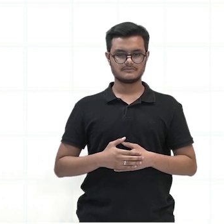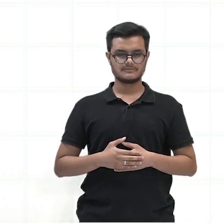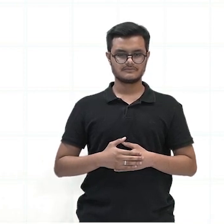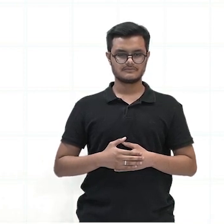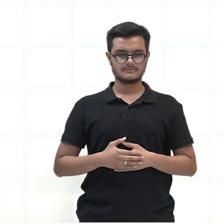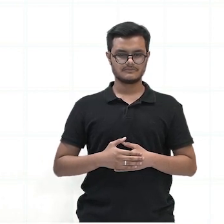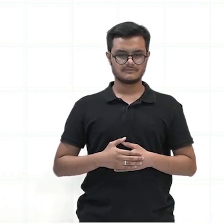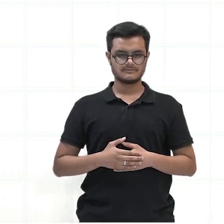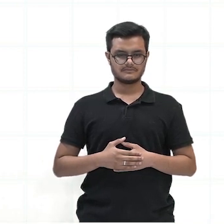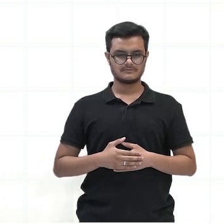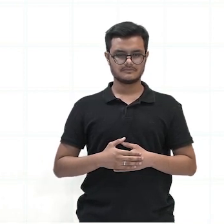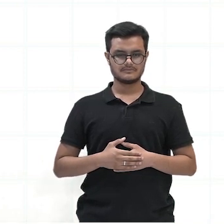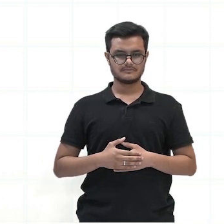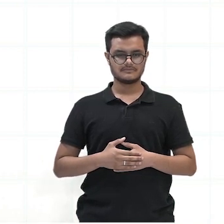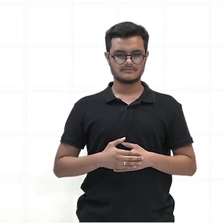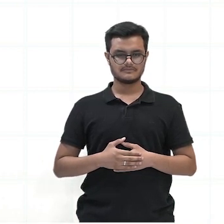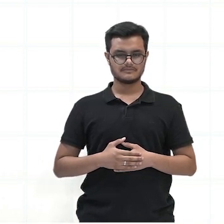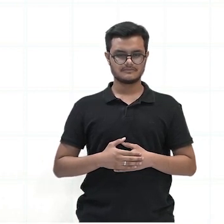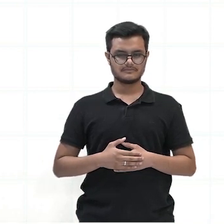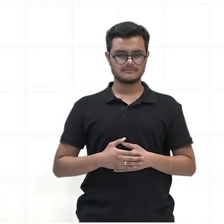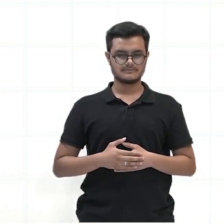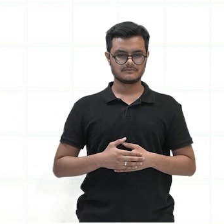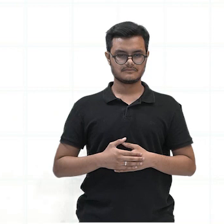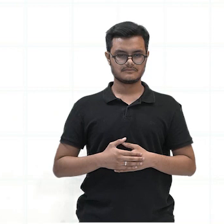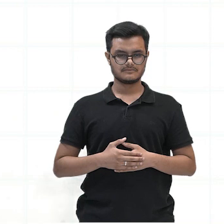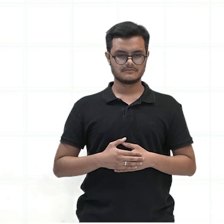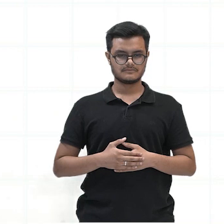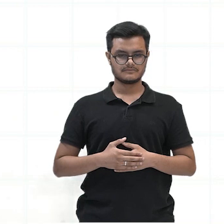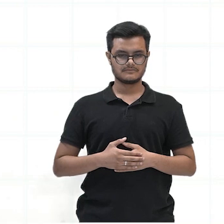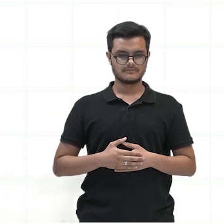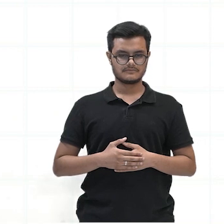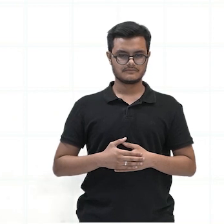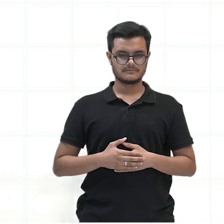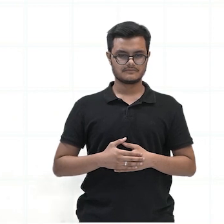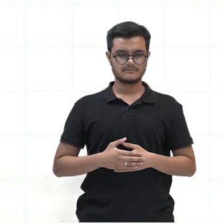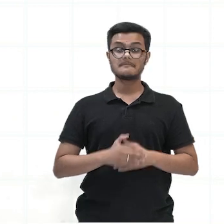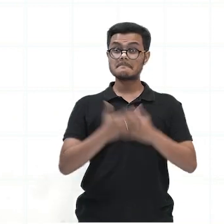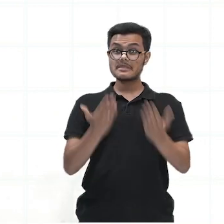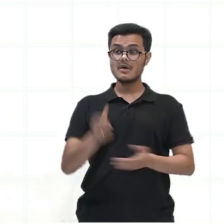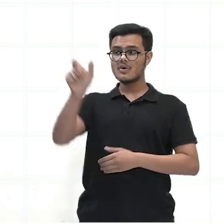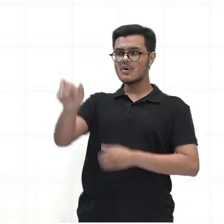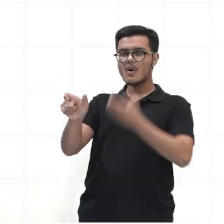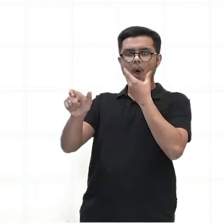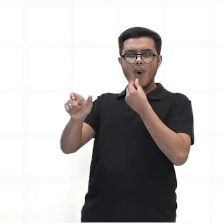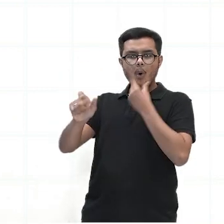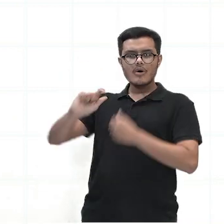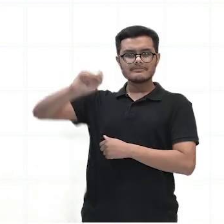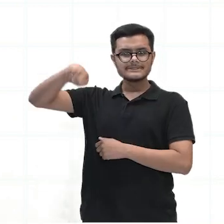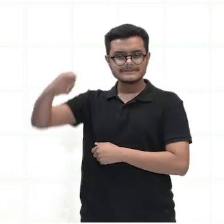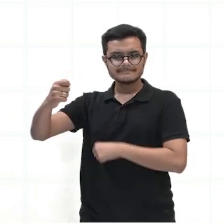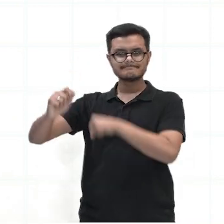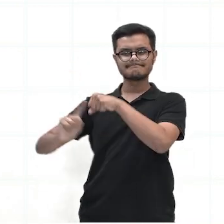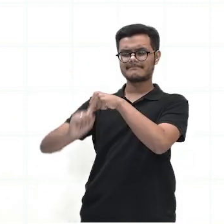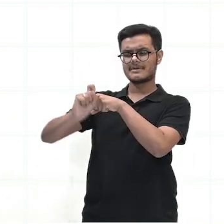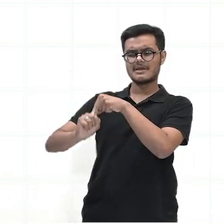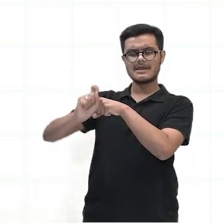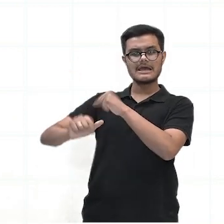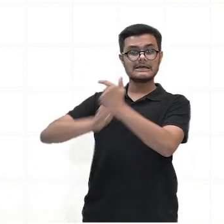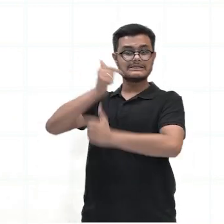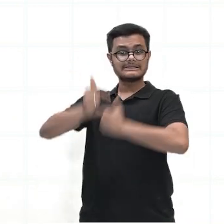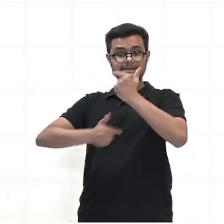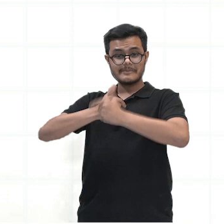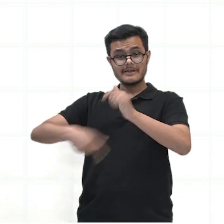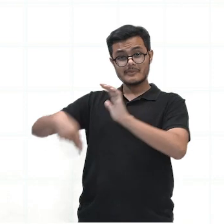mobile communications company. Então, ele estava trabalhando para uma empresa,